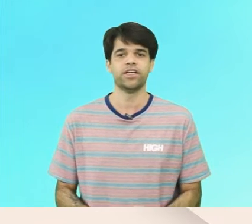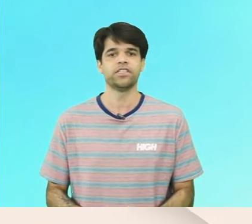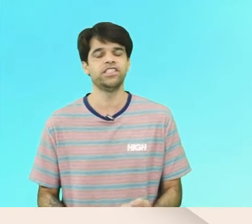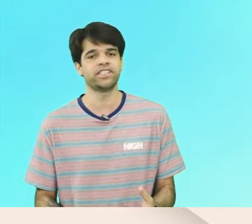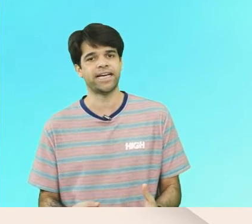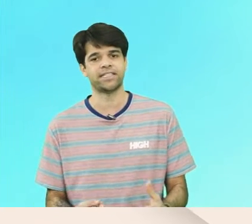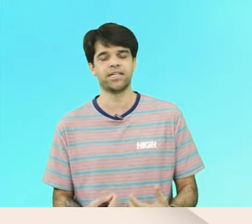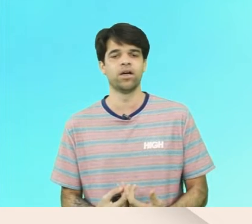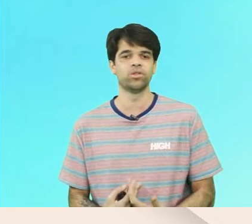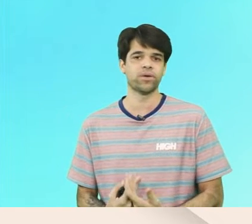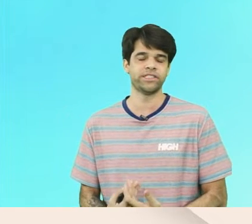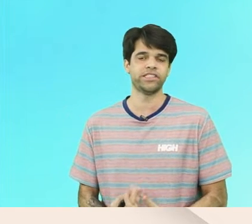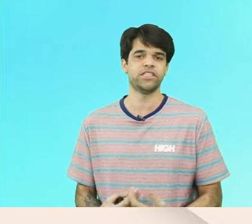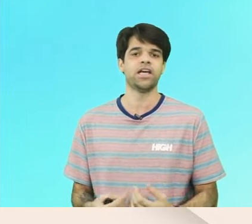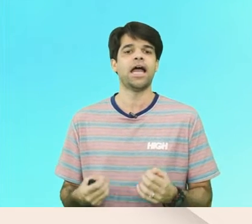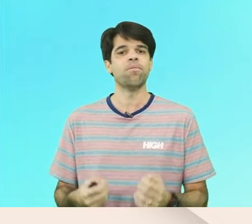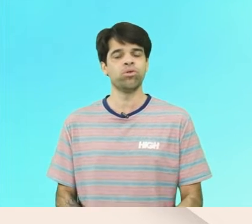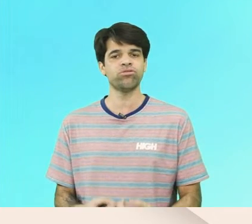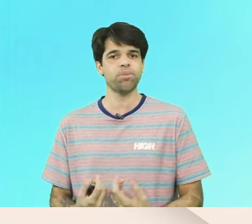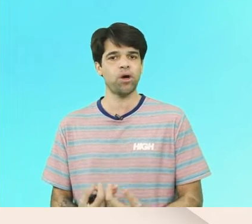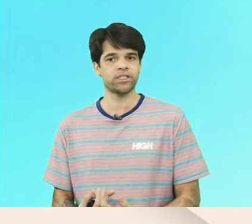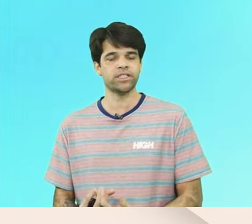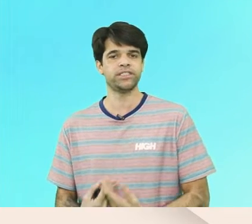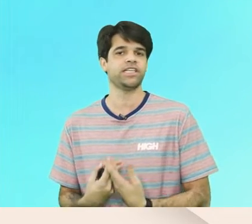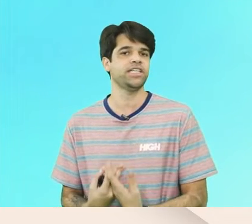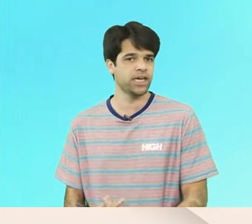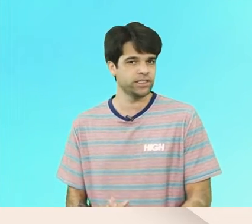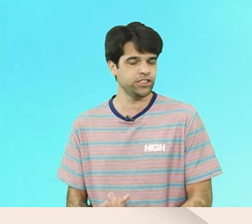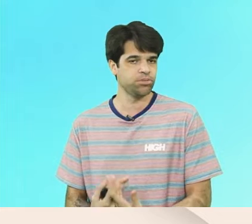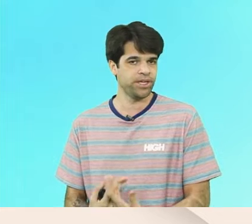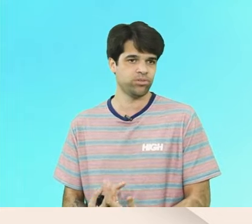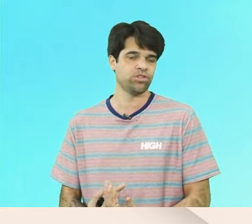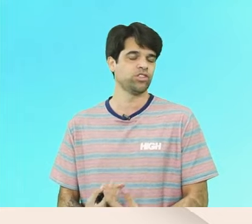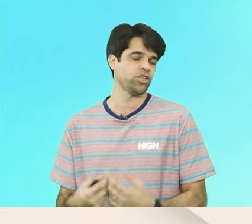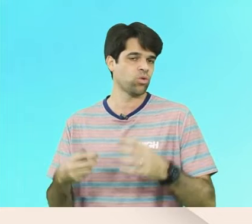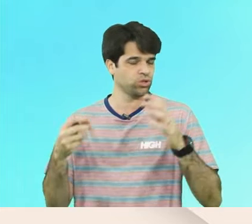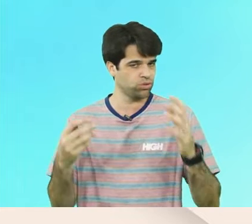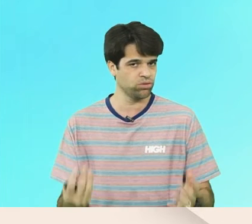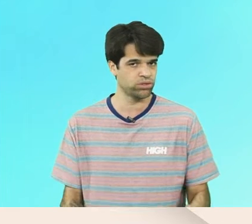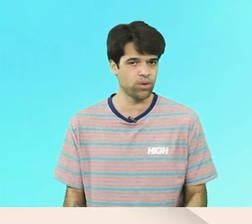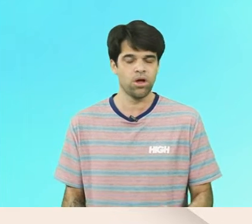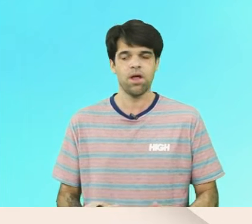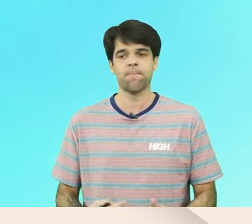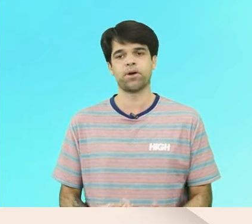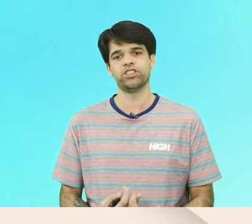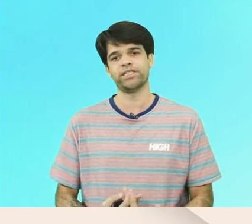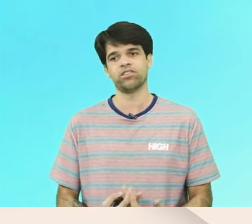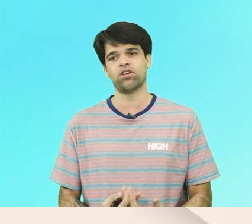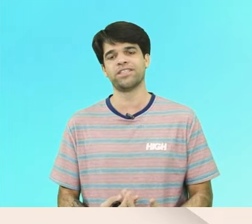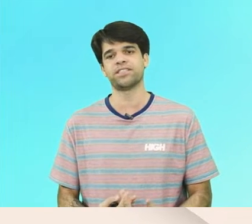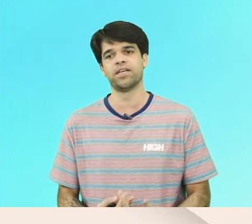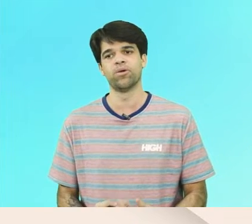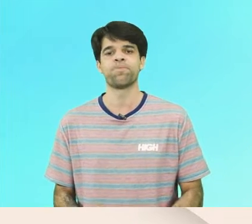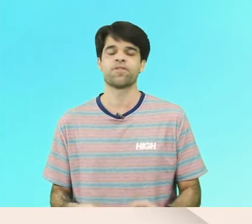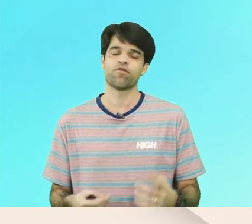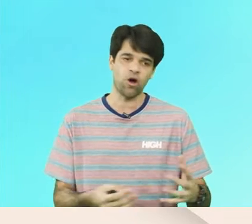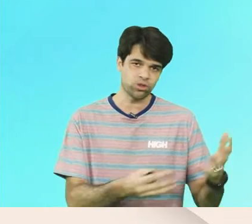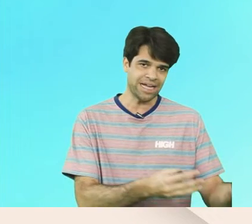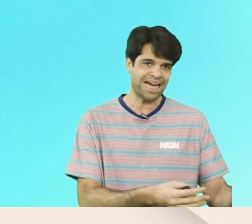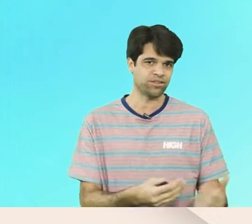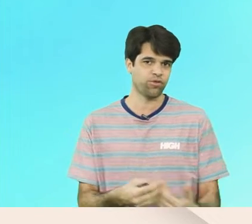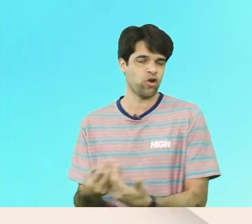questão de inserção. Então, assim, é muito importante que antes mesmo de você construir o teu projeto de